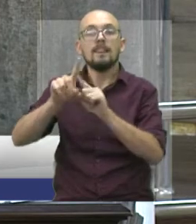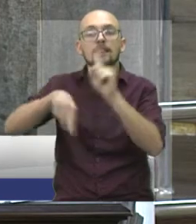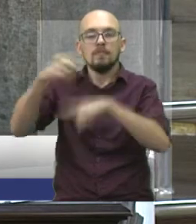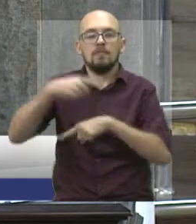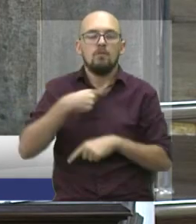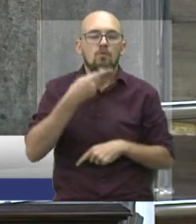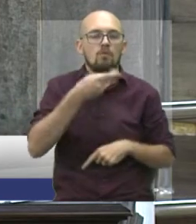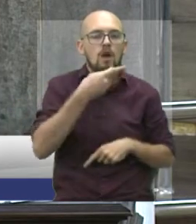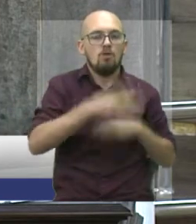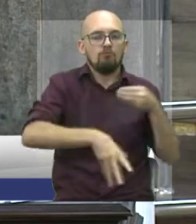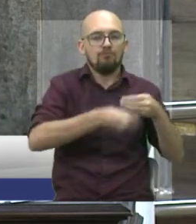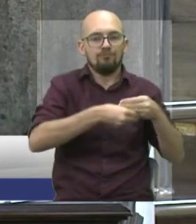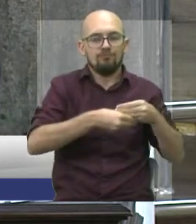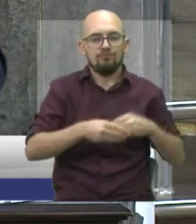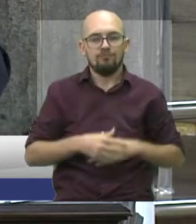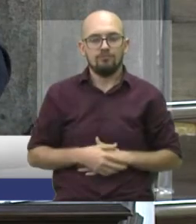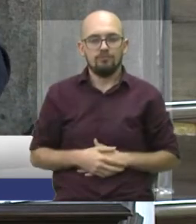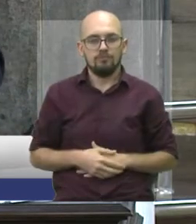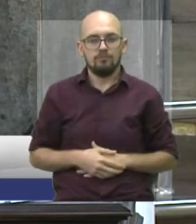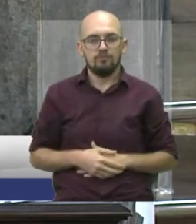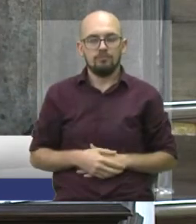doutor Segura falou.